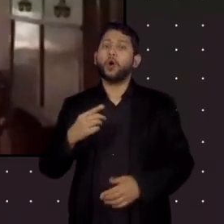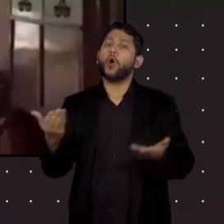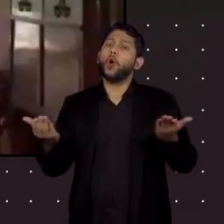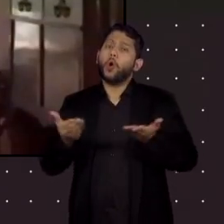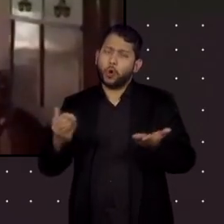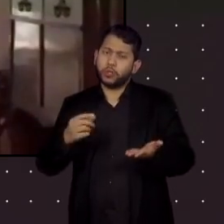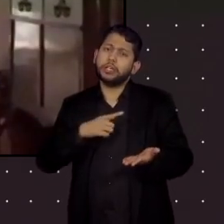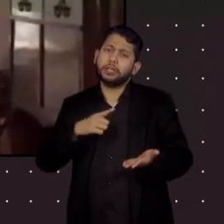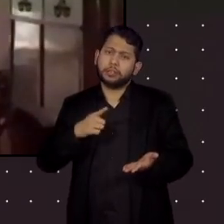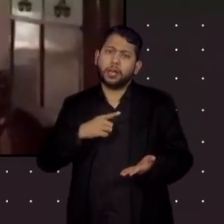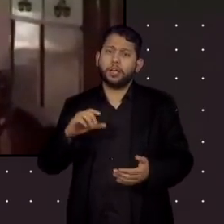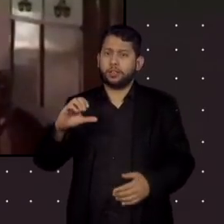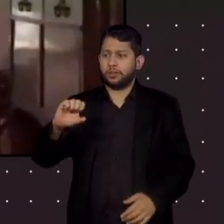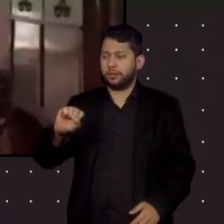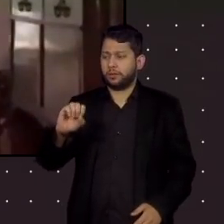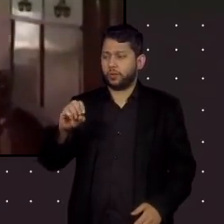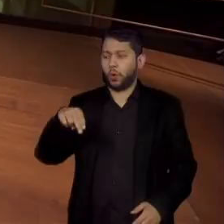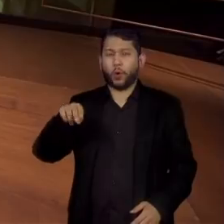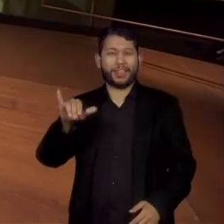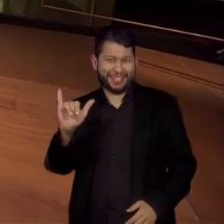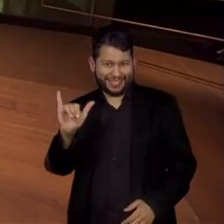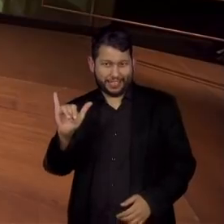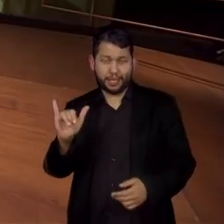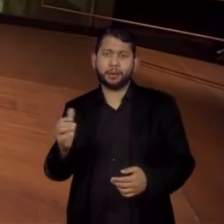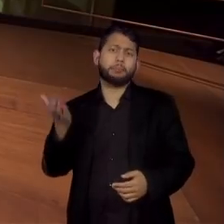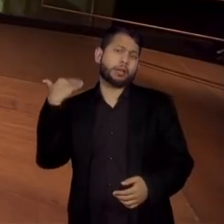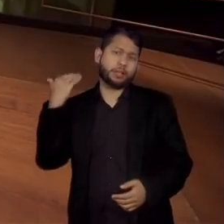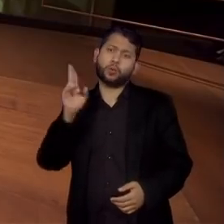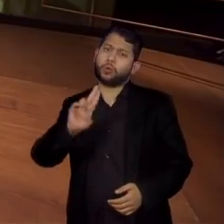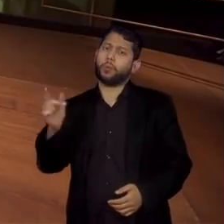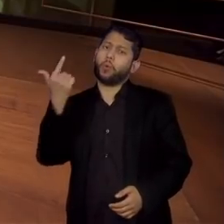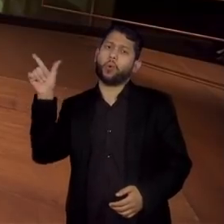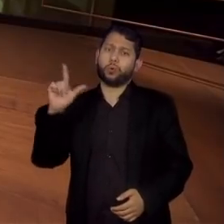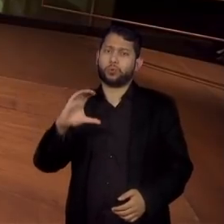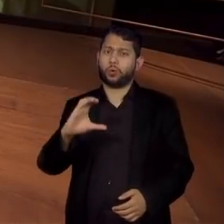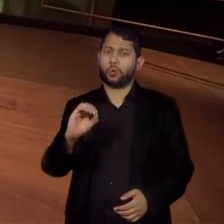Sony, né? Naquela época era Columbia. E foi aí que meu pai...